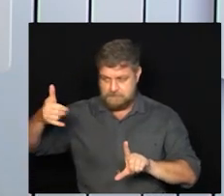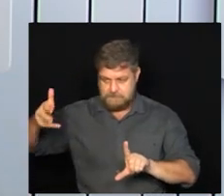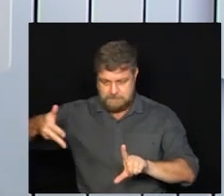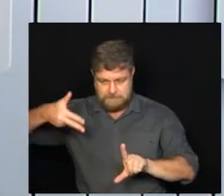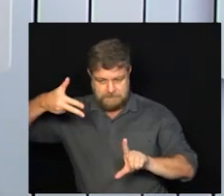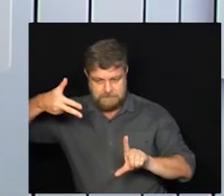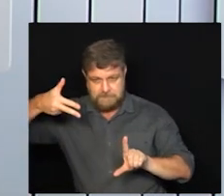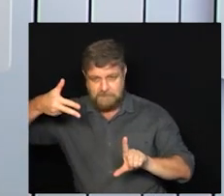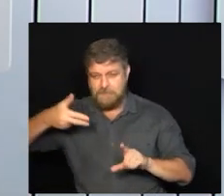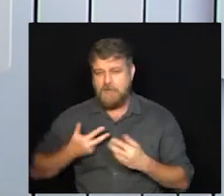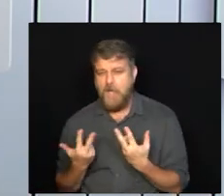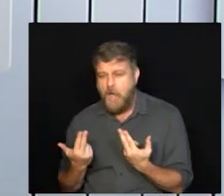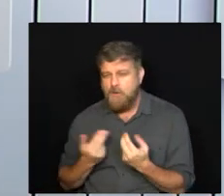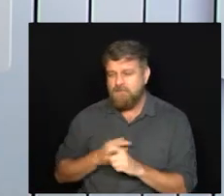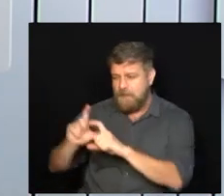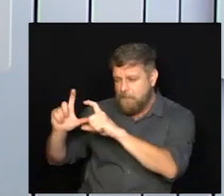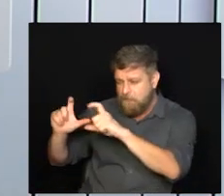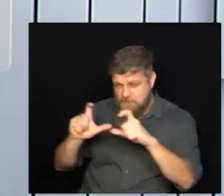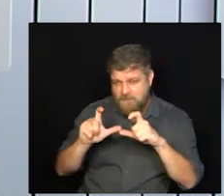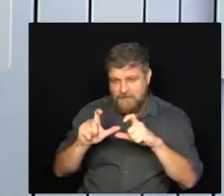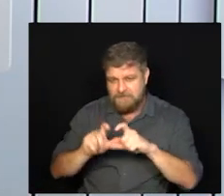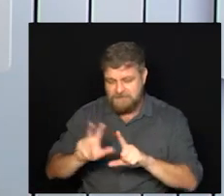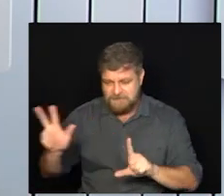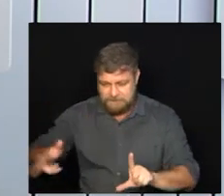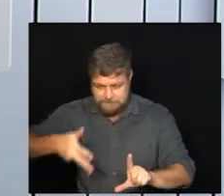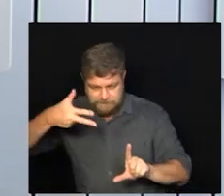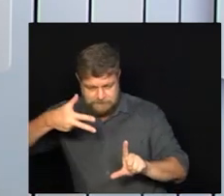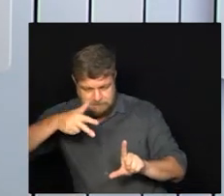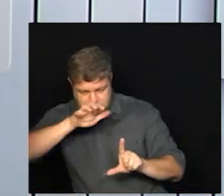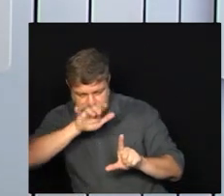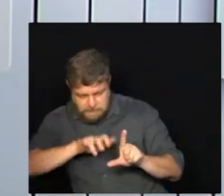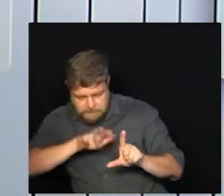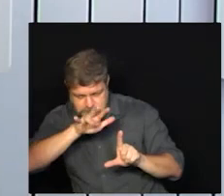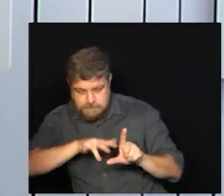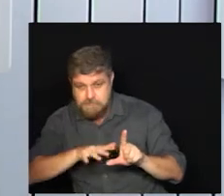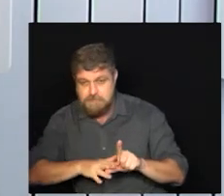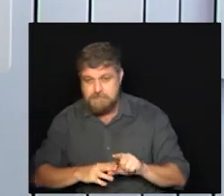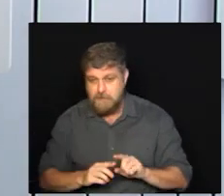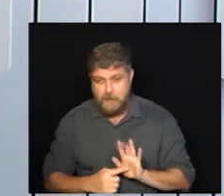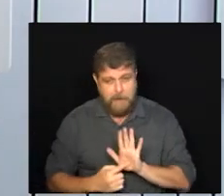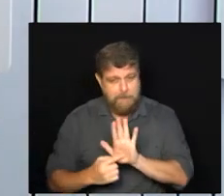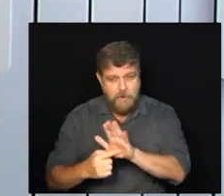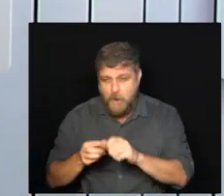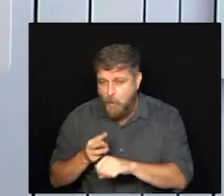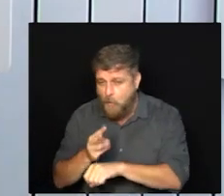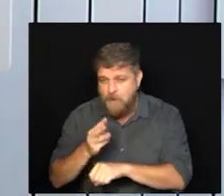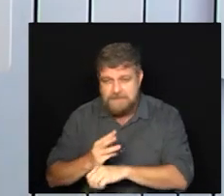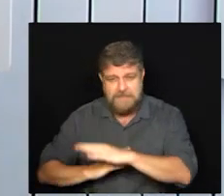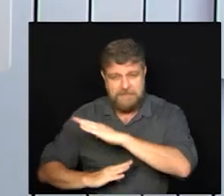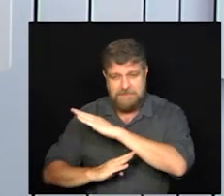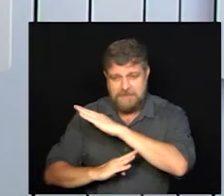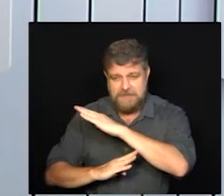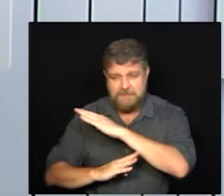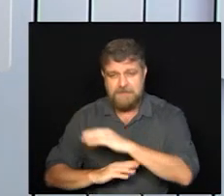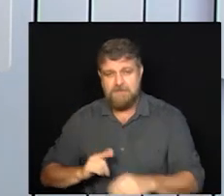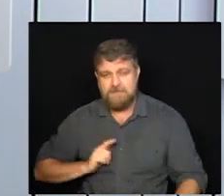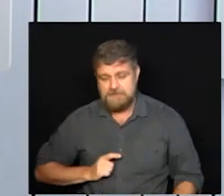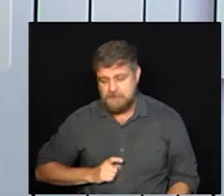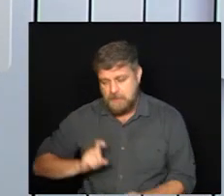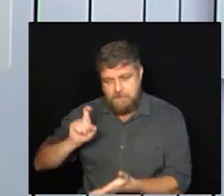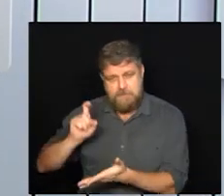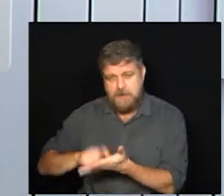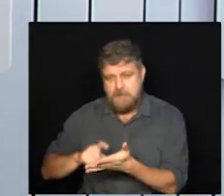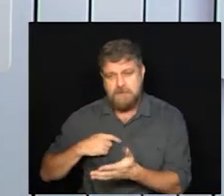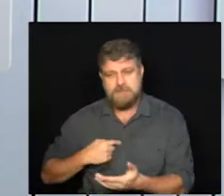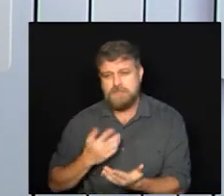a câmera como se você fosse tirar uma foto. Mira aqui para ele, já vai aparecer. WhatsApp TV Câmara Campinas. Você aperta